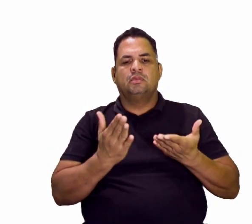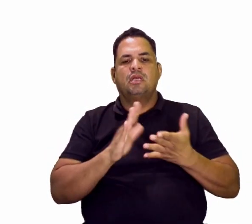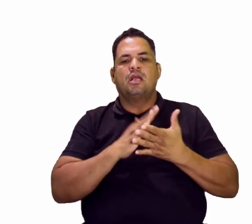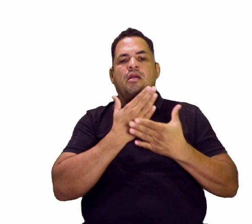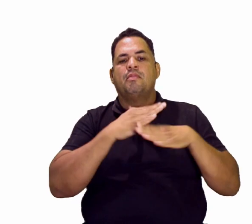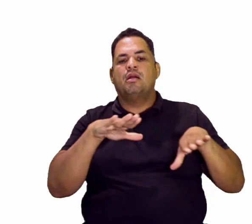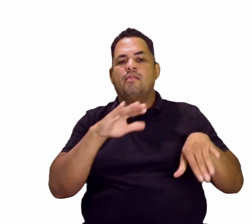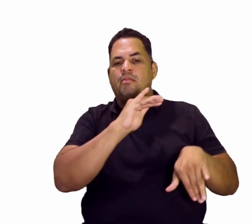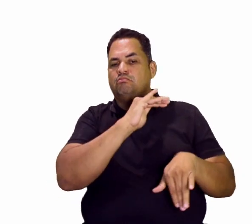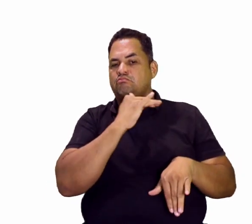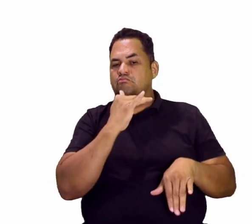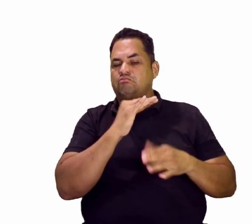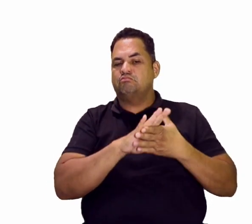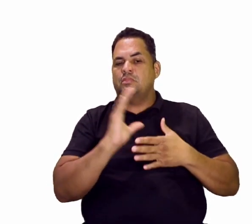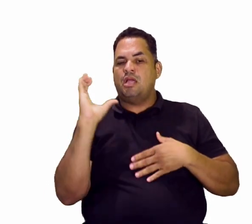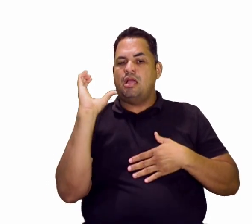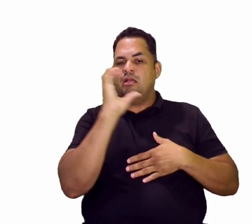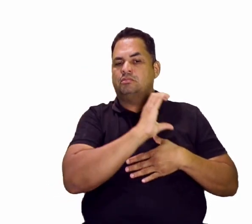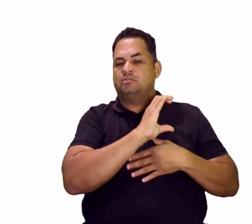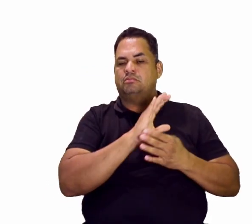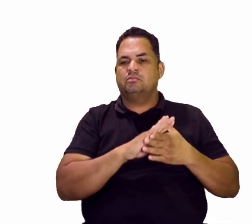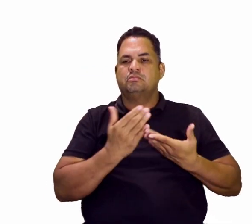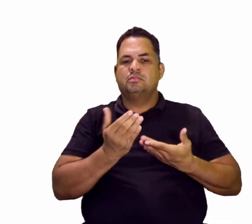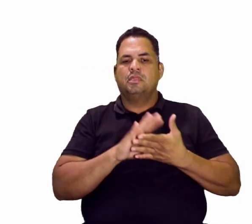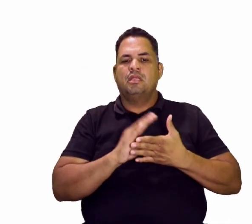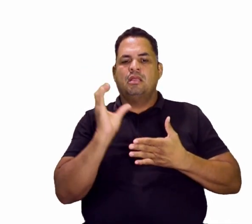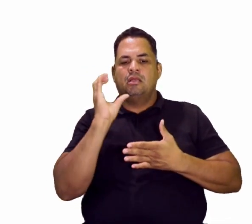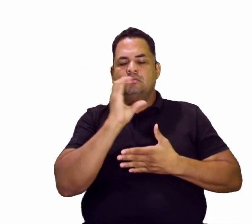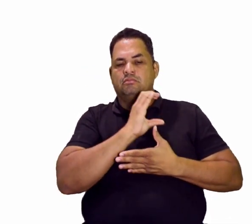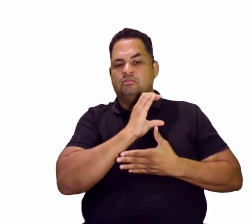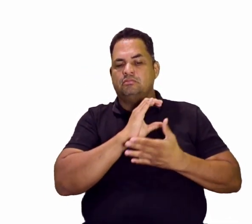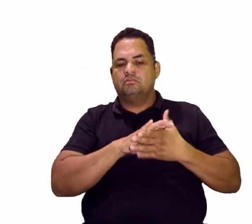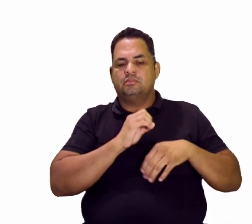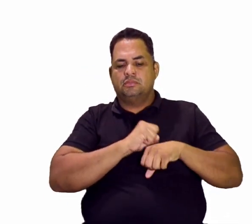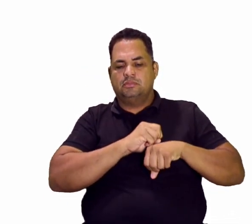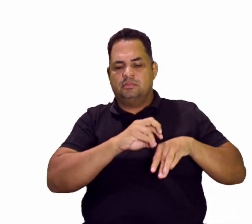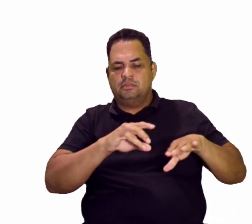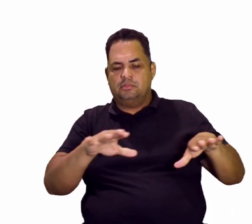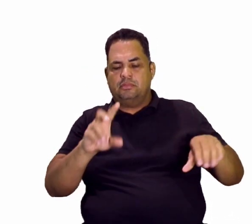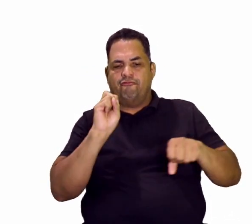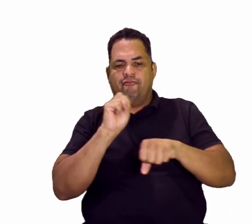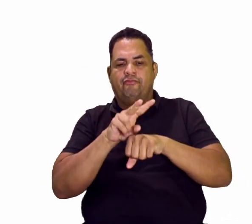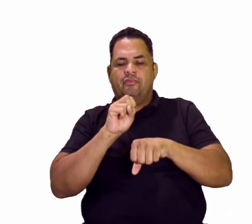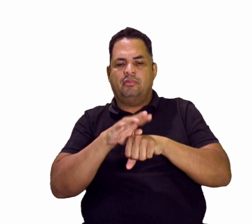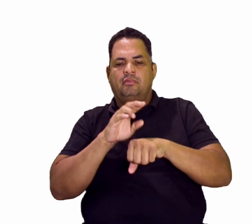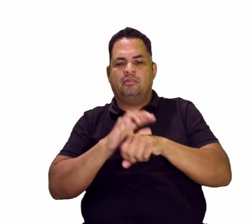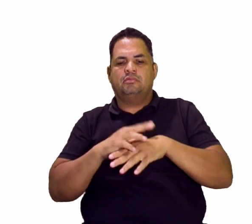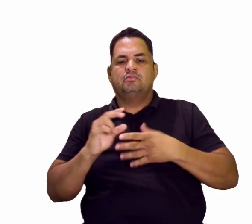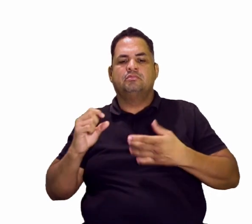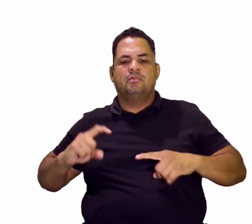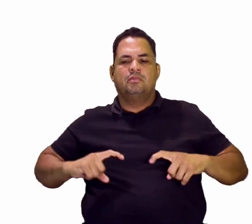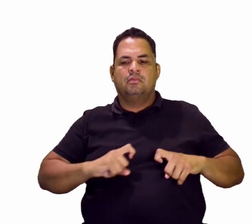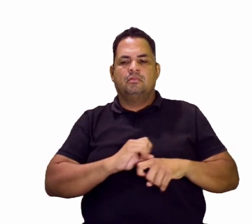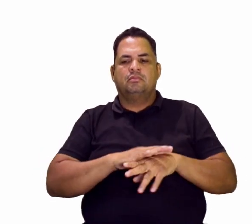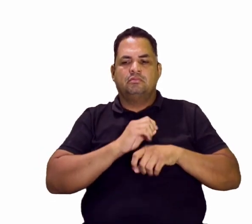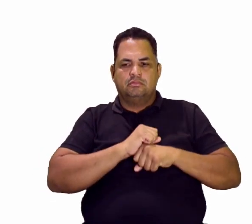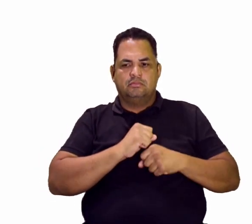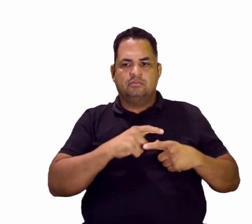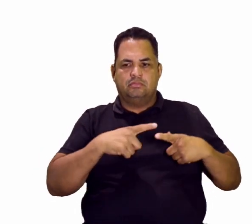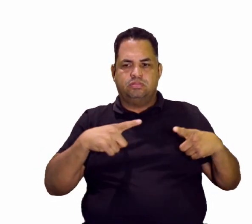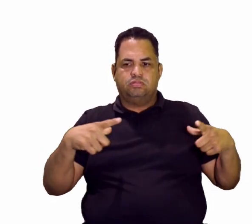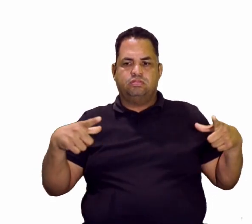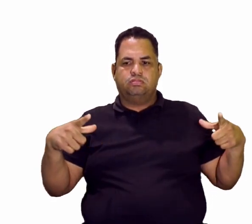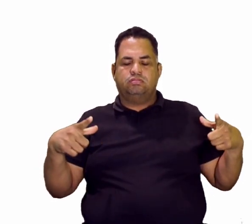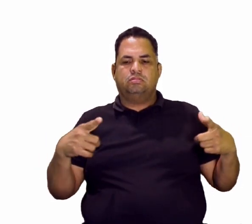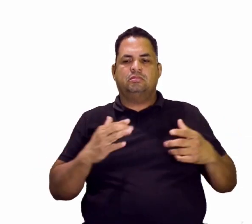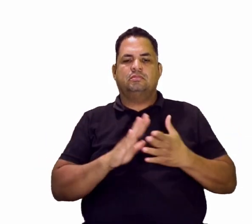sabemos que a ação, a velocidade que tanto vírus quanto bactérias se reproduzem é muito rápida.